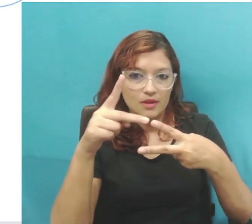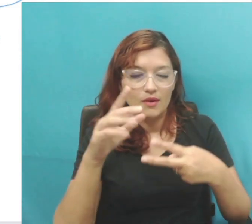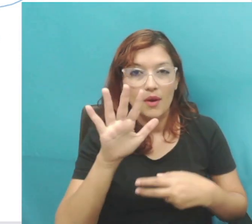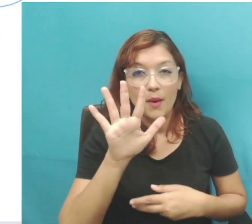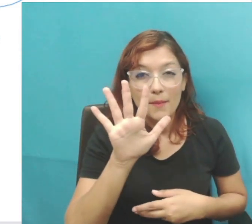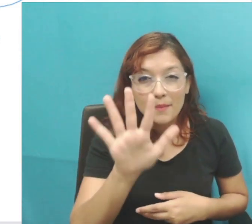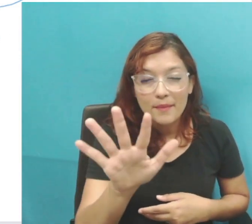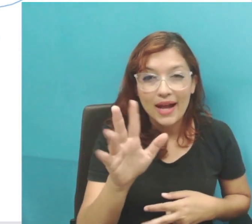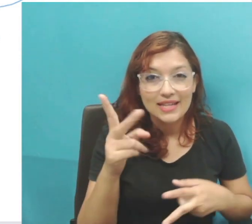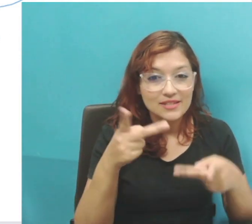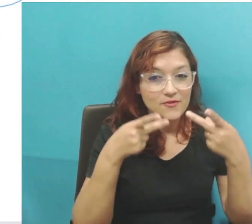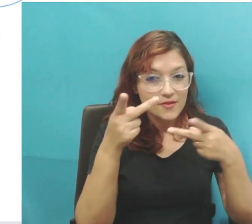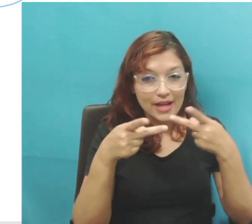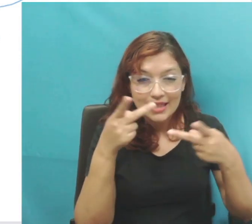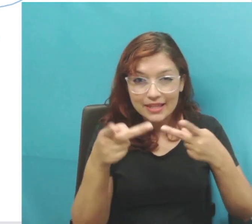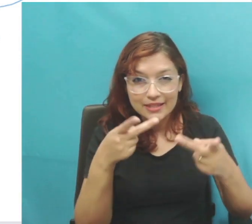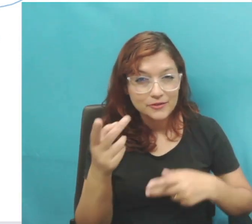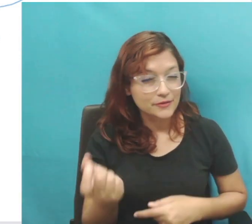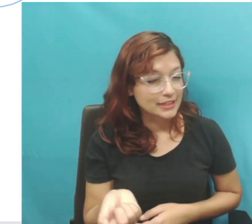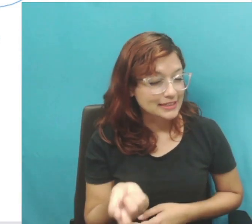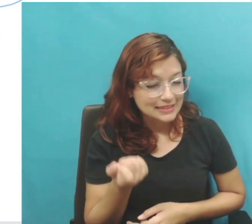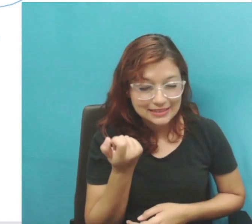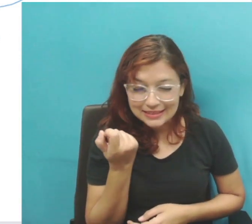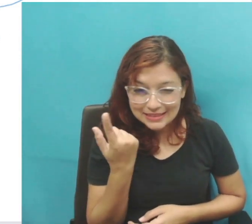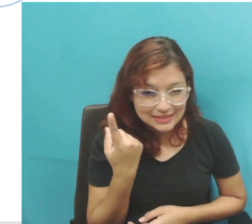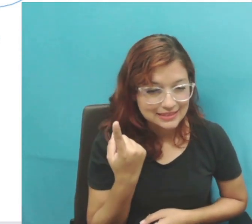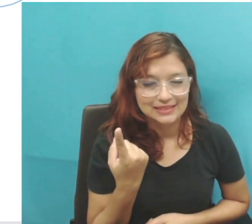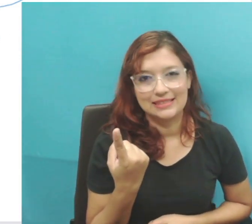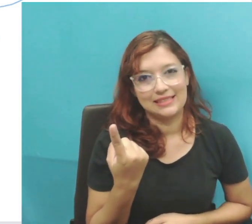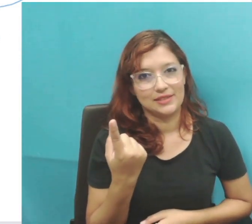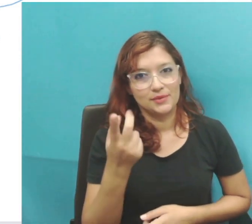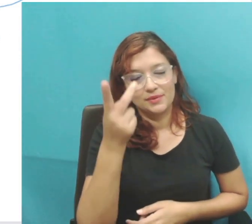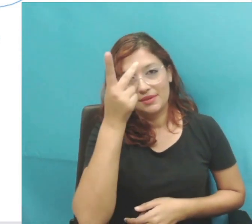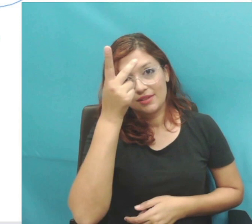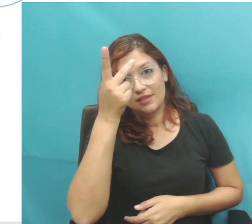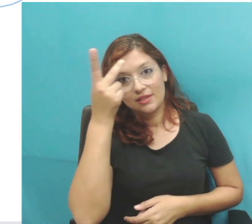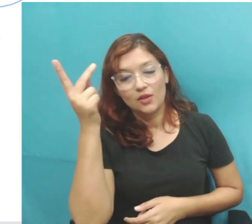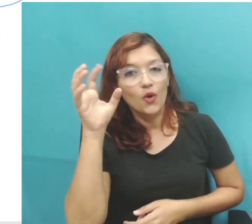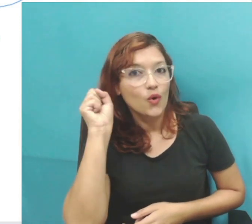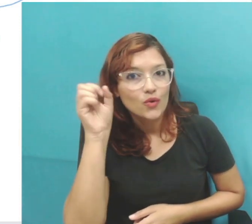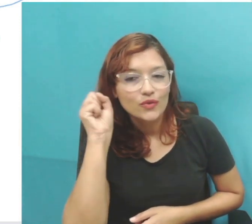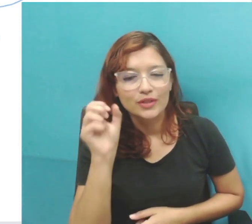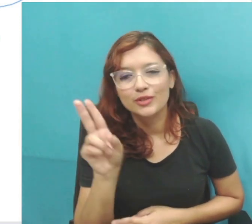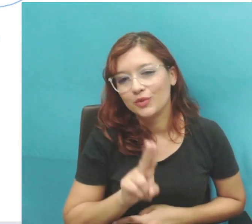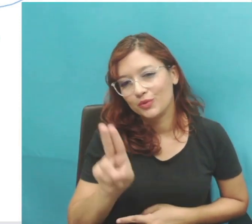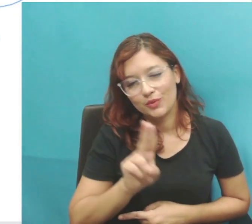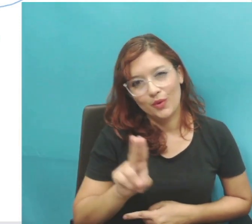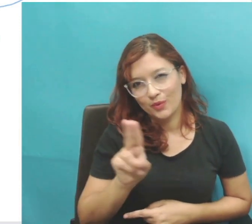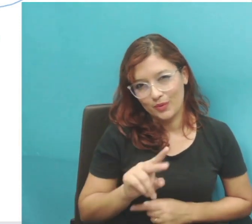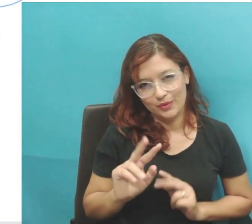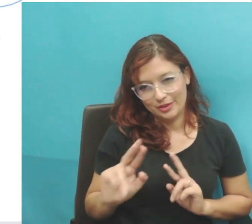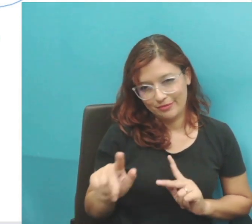Viu? Eu usei a preposição a. Mas é estranho falar dessa forma.